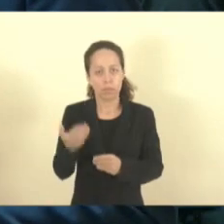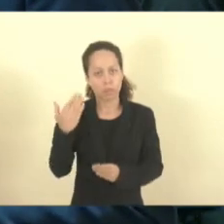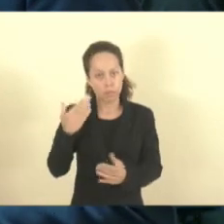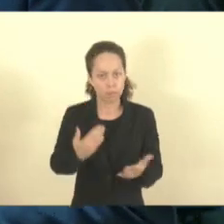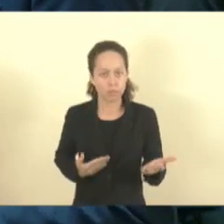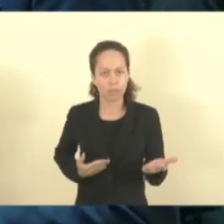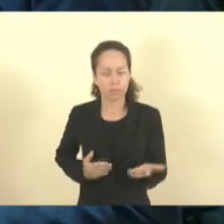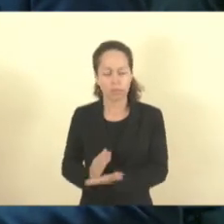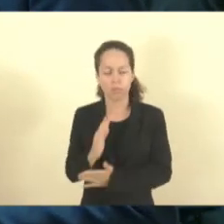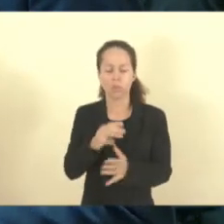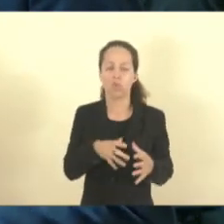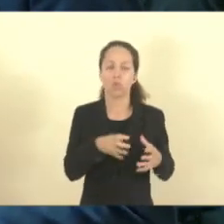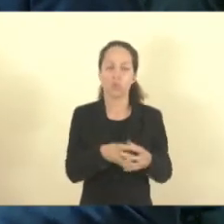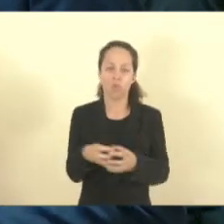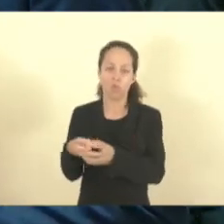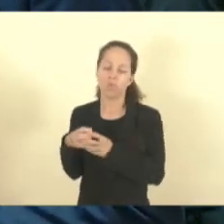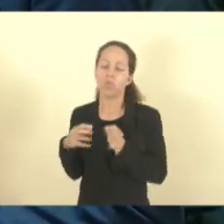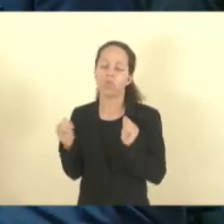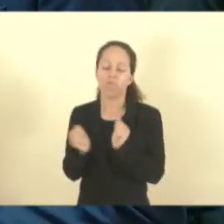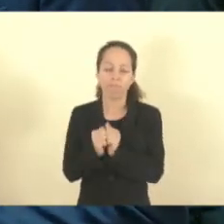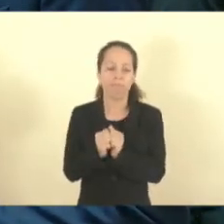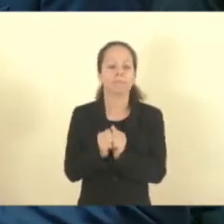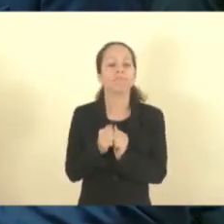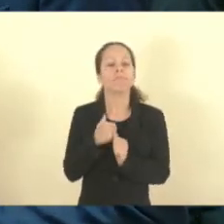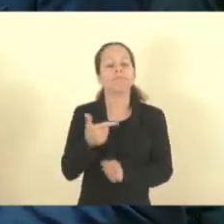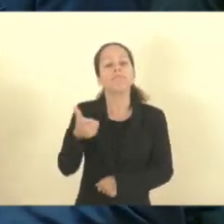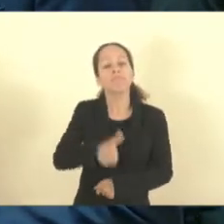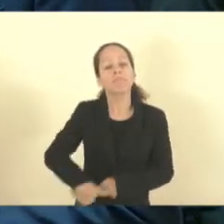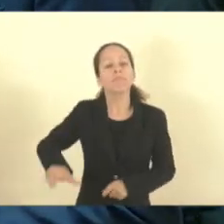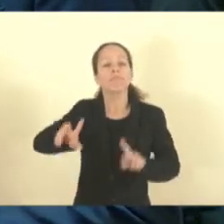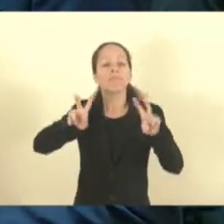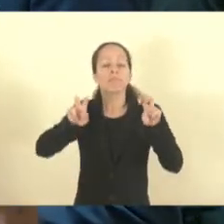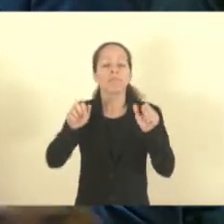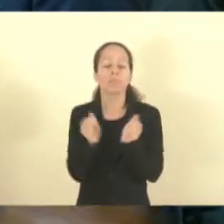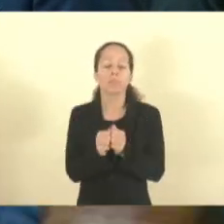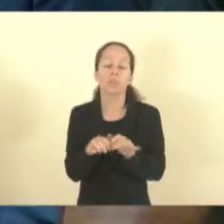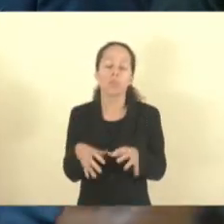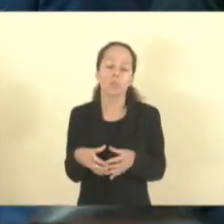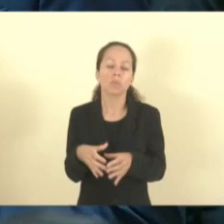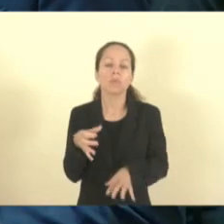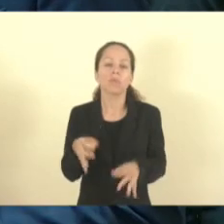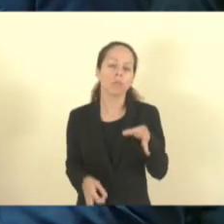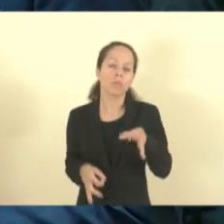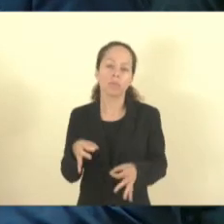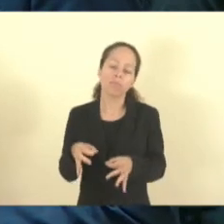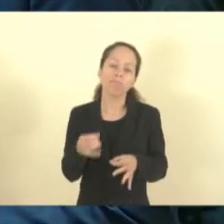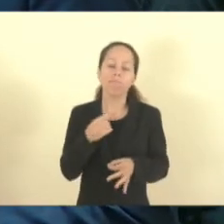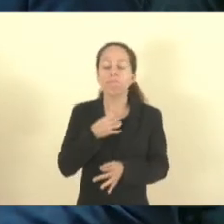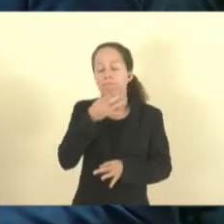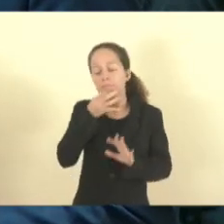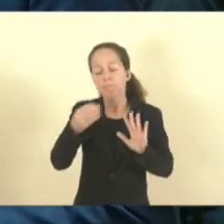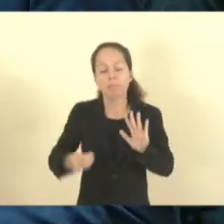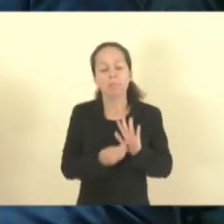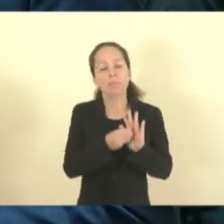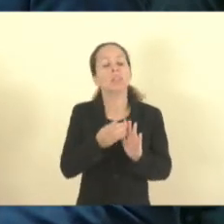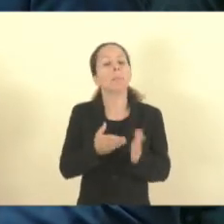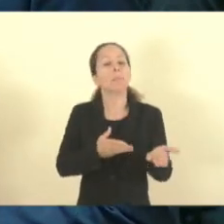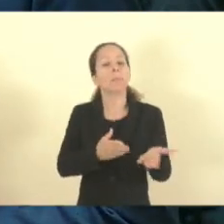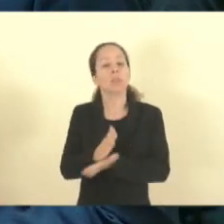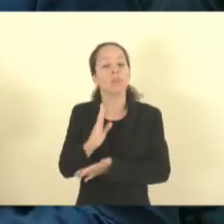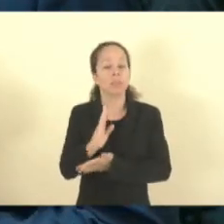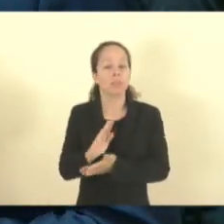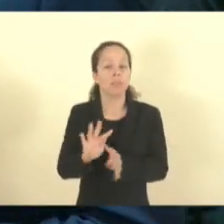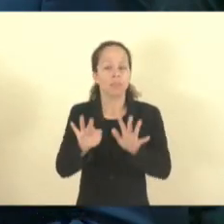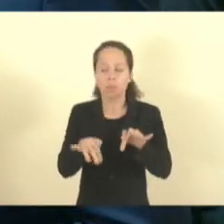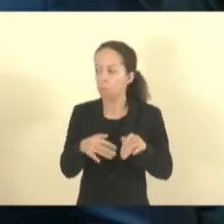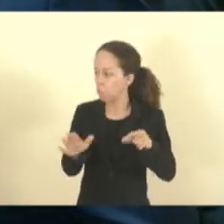comissões reunidas. Eu estou avocando a matéria na Comissão de Constituição e Justiça e dando parecer pela aprovação da redação final. Pergunto